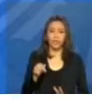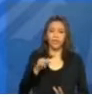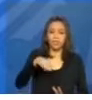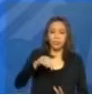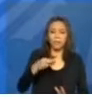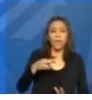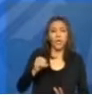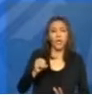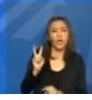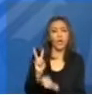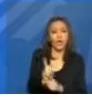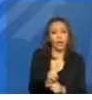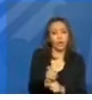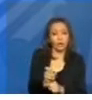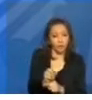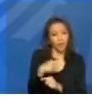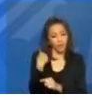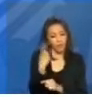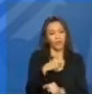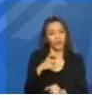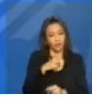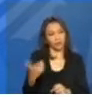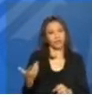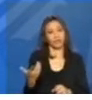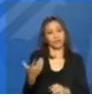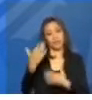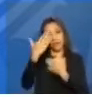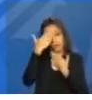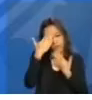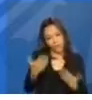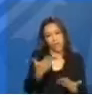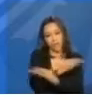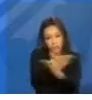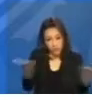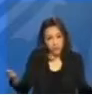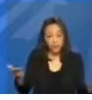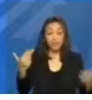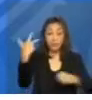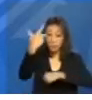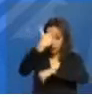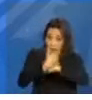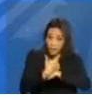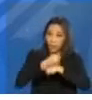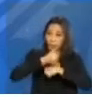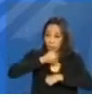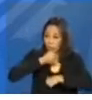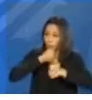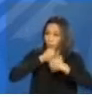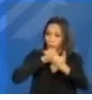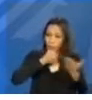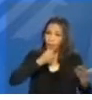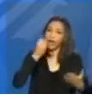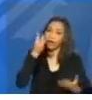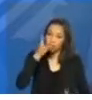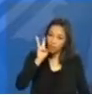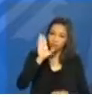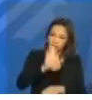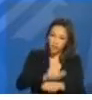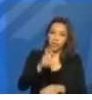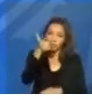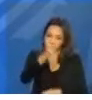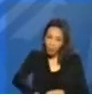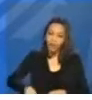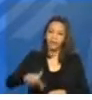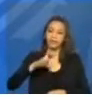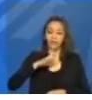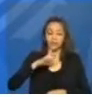base exatamente nessa oportunidade. Eu quero agradecer a vocês, à imprensa, de novo às 15h, nós vamos ter mais. A gente sabe que